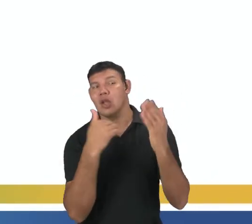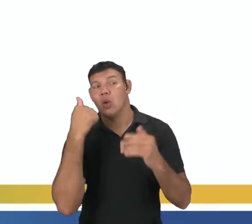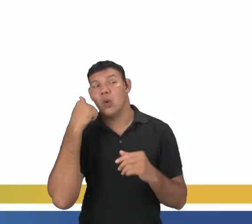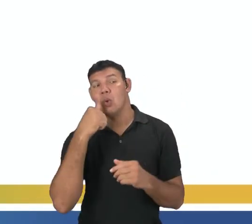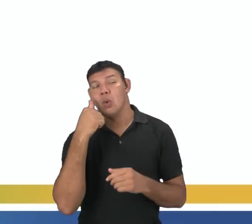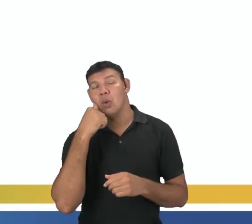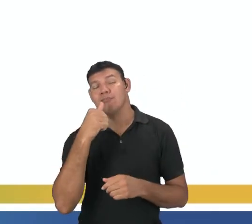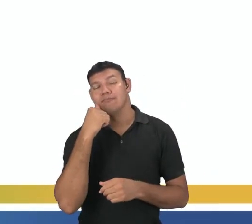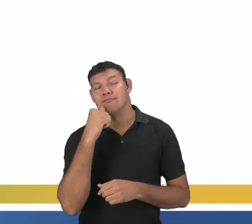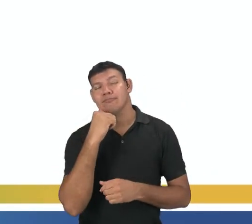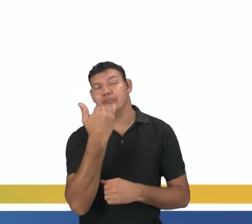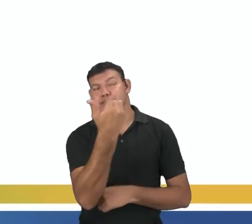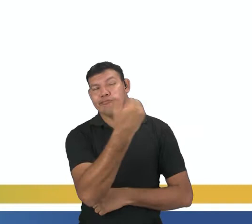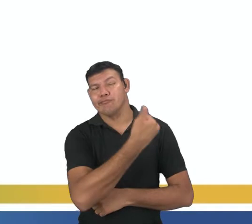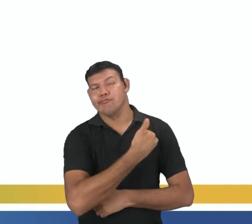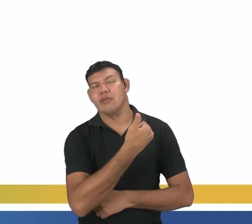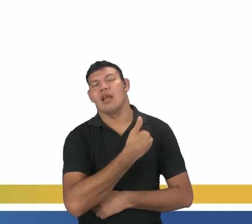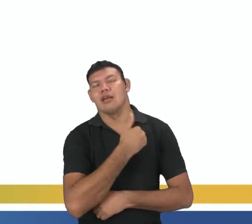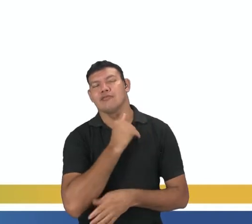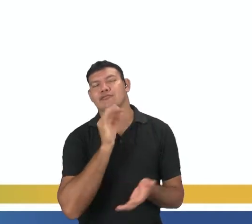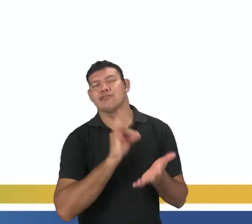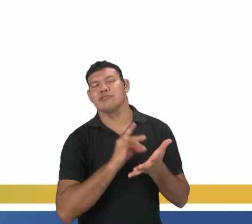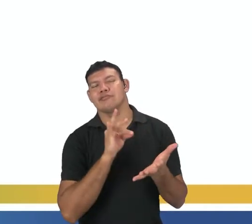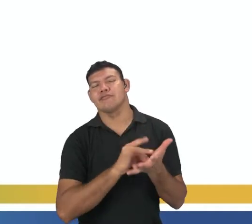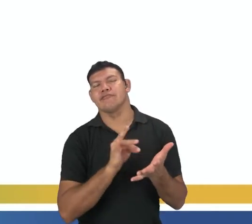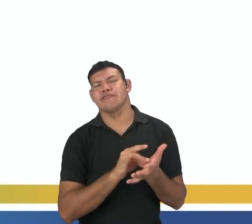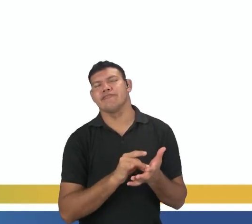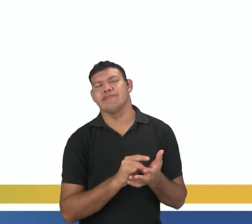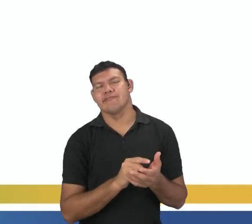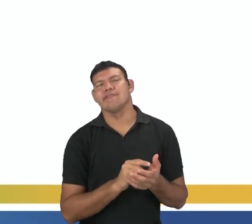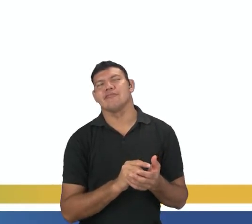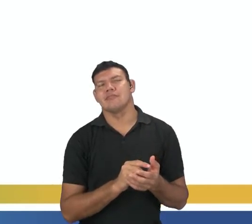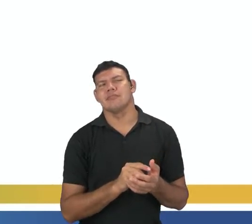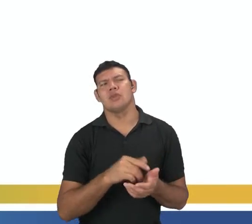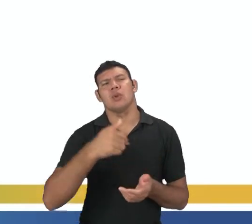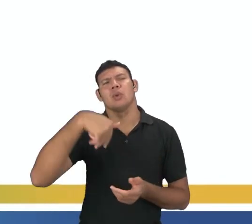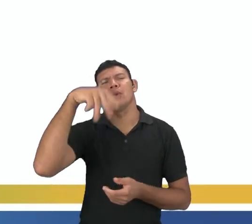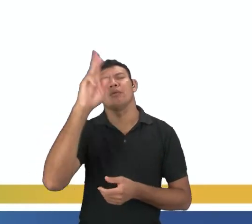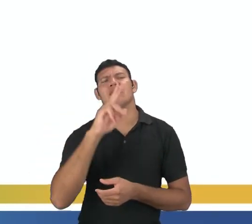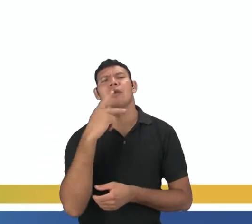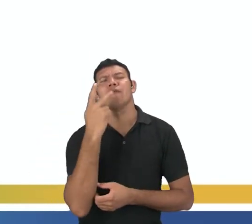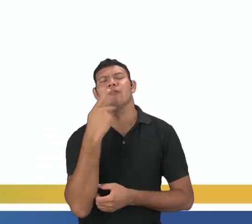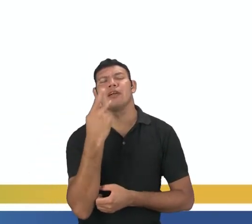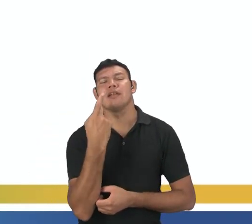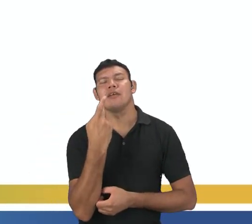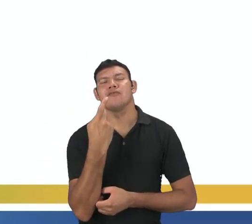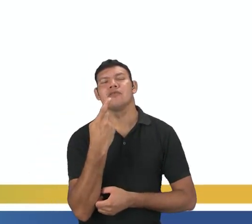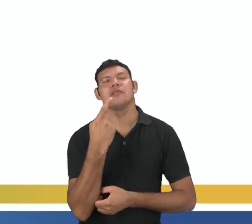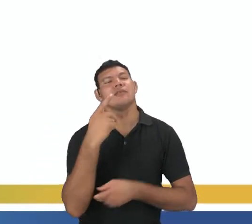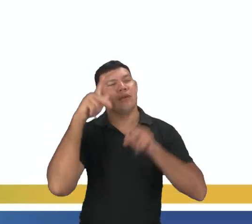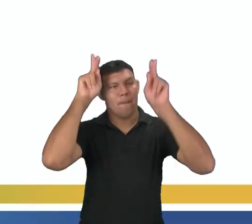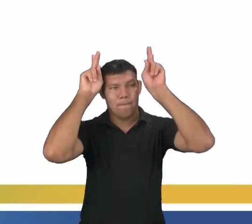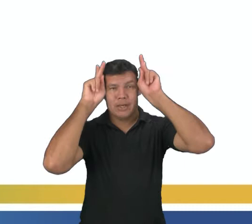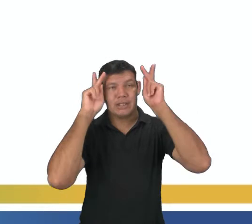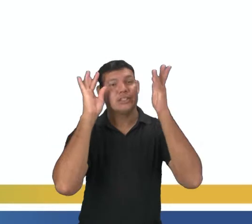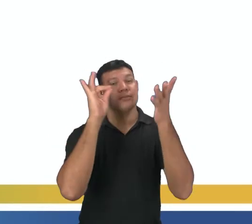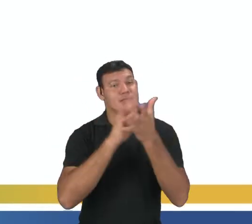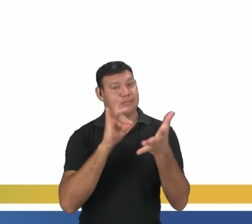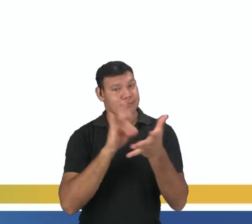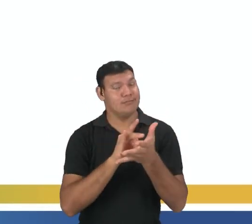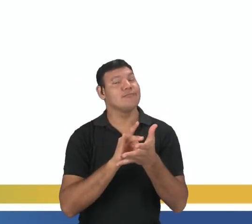ela dizia era verdade. Quem era que dizia que era uma princesa de verdade? A moça, né?